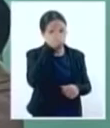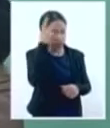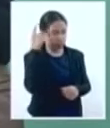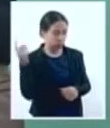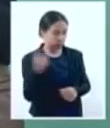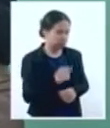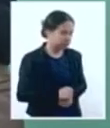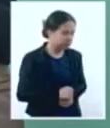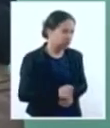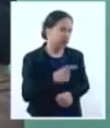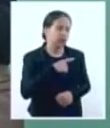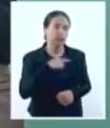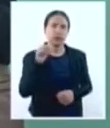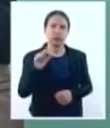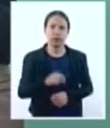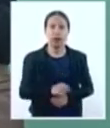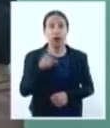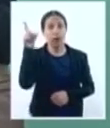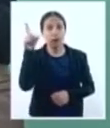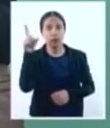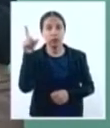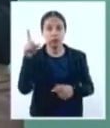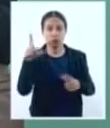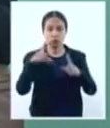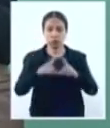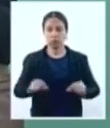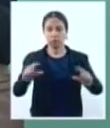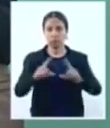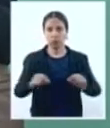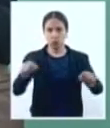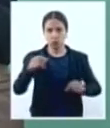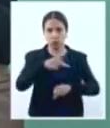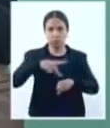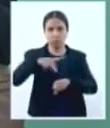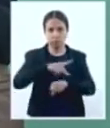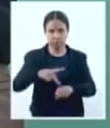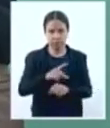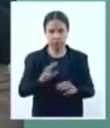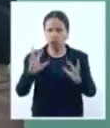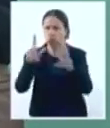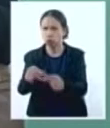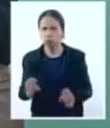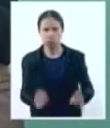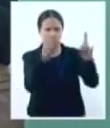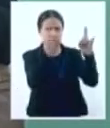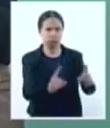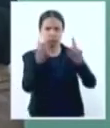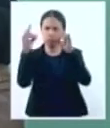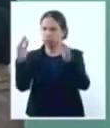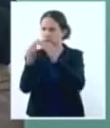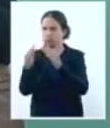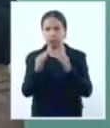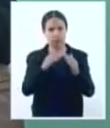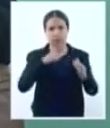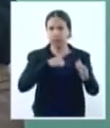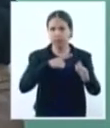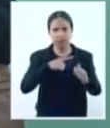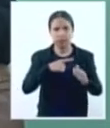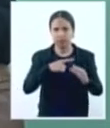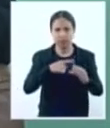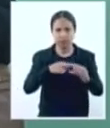cidade dos sonhos, né? No Japão, onde todo condomínio residencial tem a coleta seletiva ali